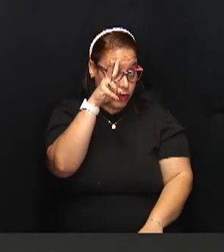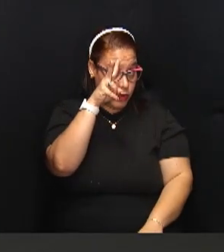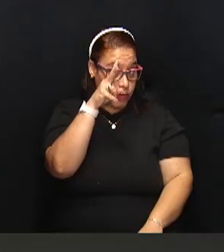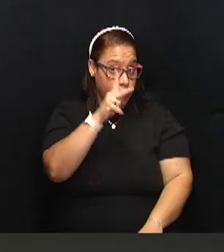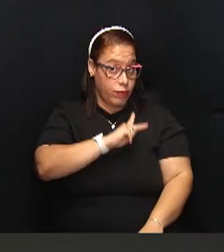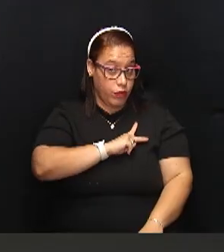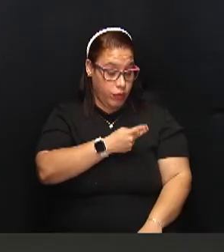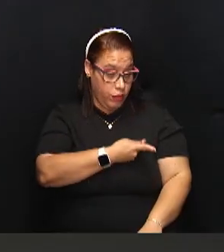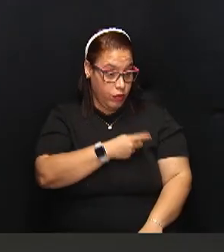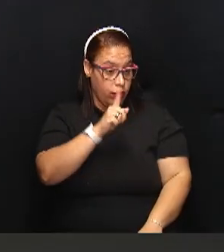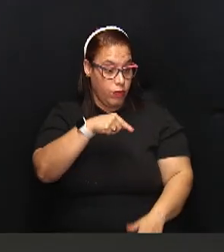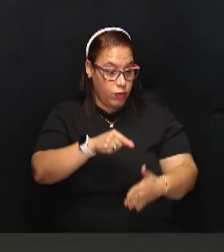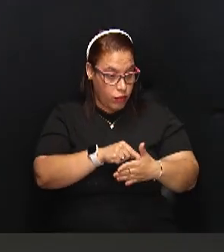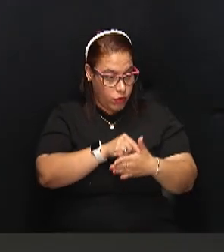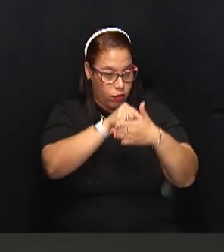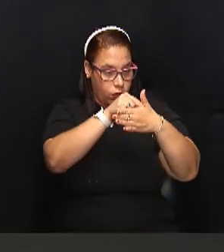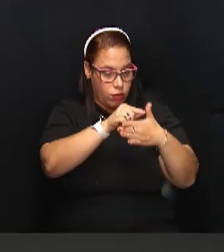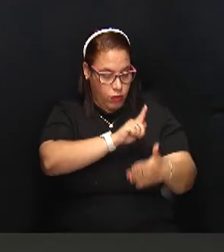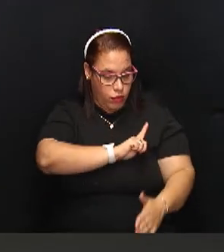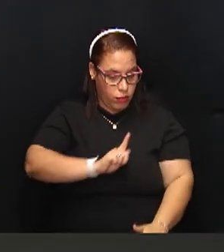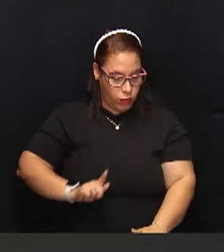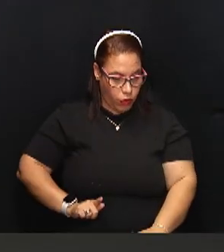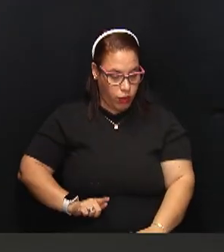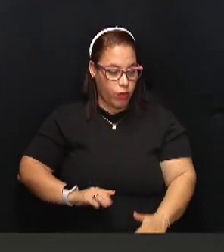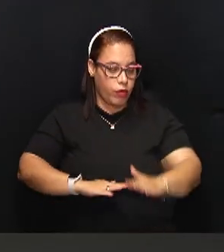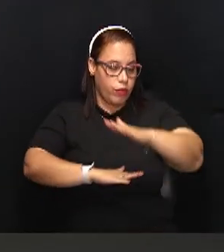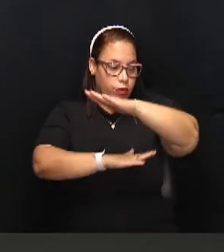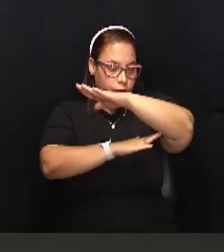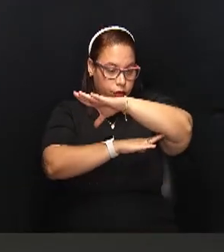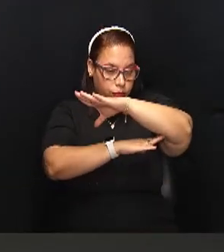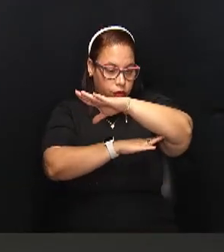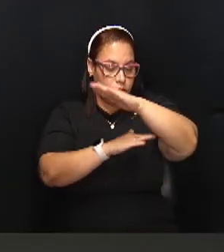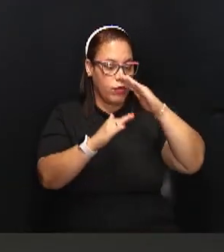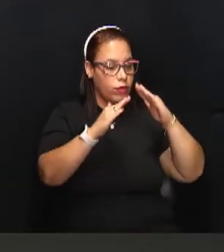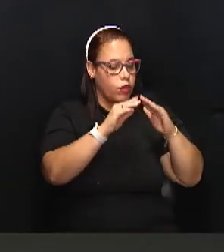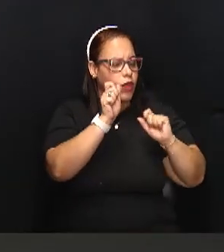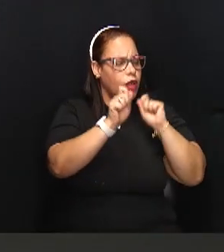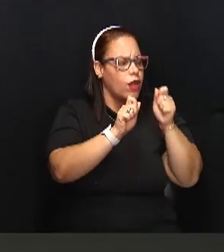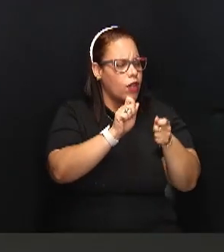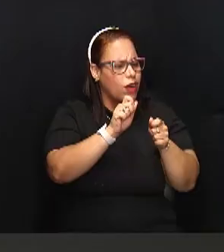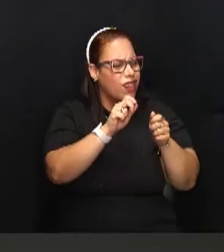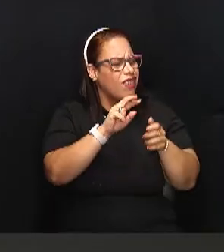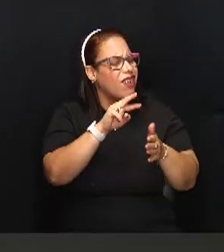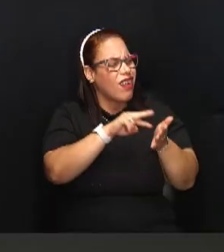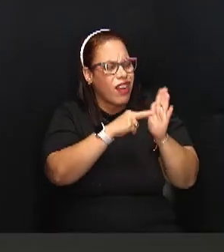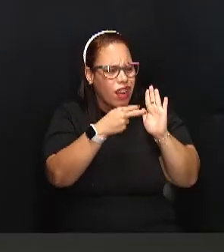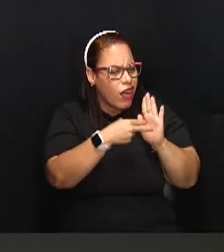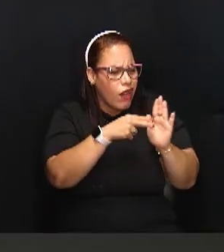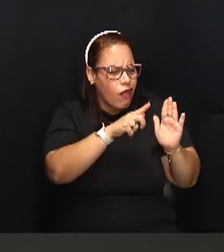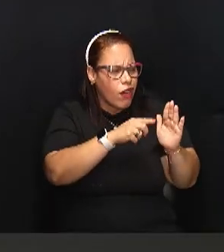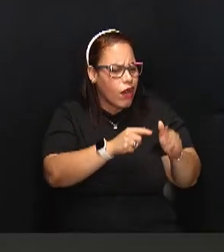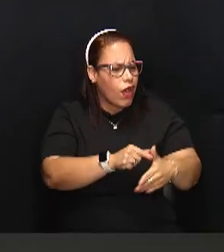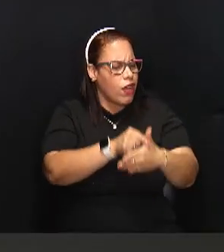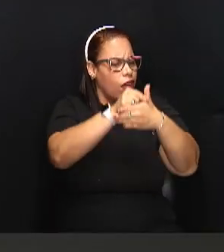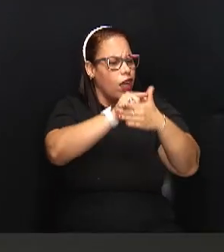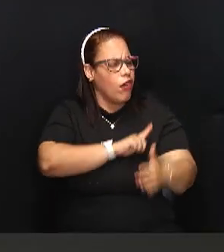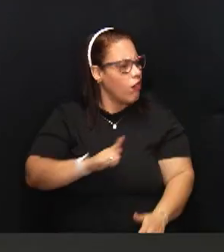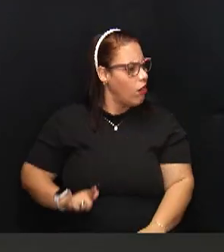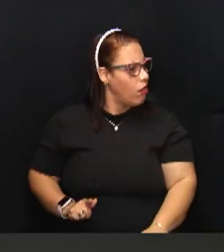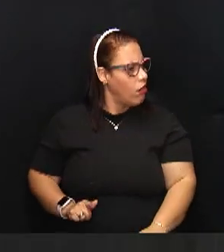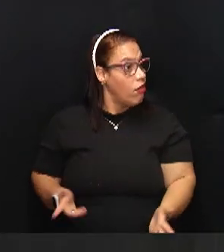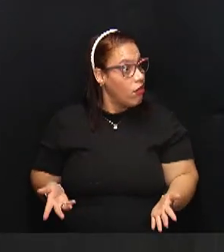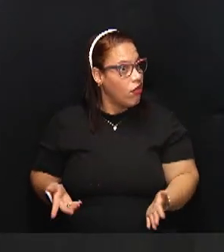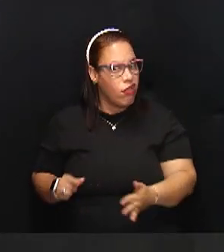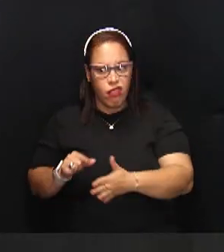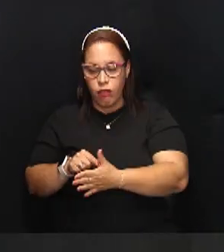Paulo Haddad é o líder de governo na Câmara. Para quem está em casa, o que é ser líder de governo? O que é isso? A liderança